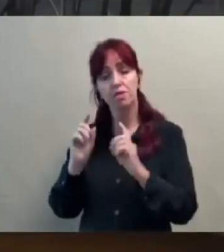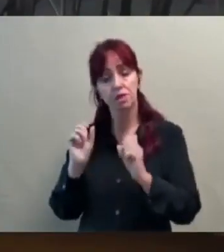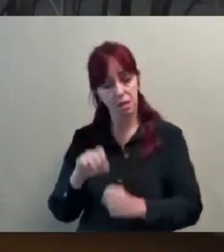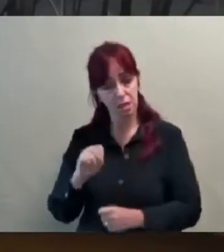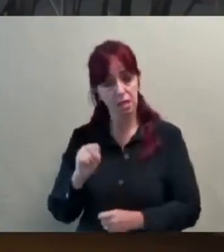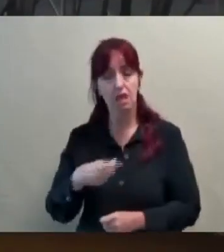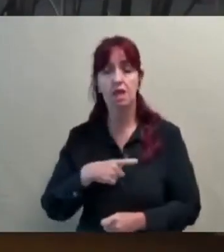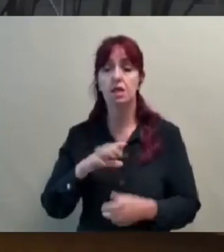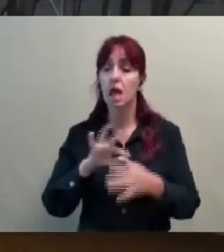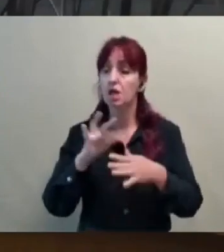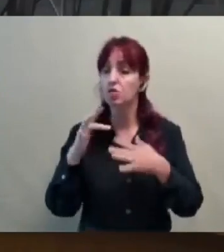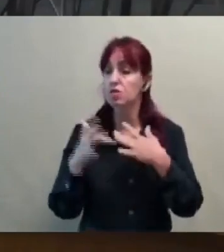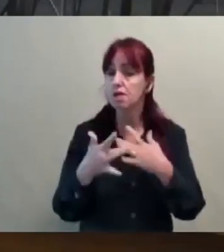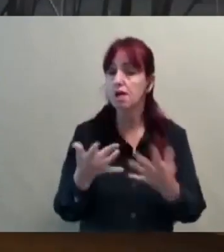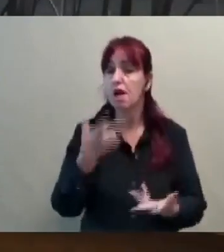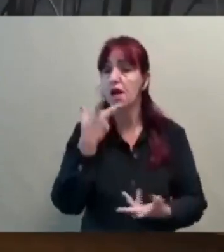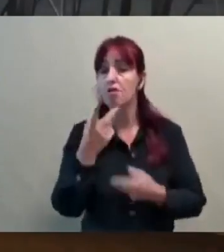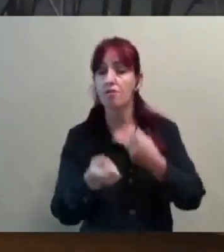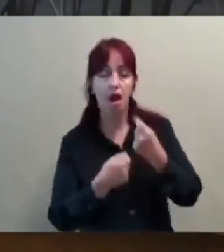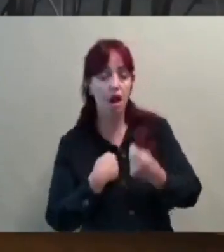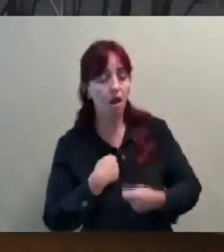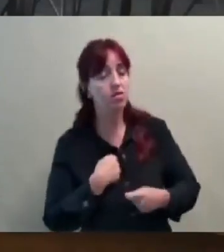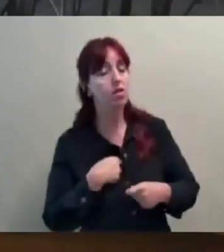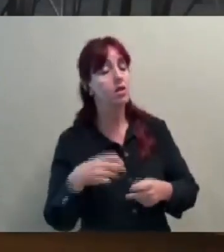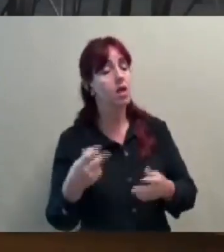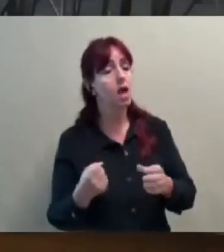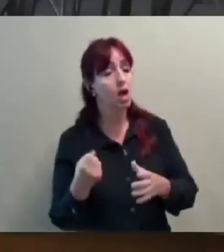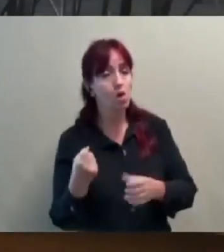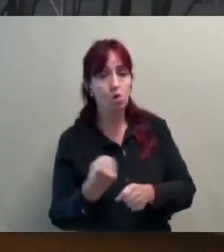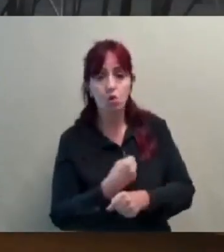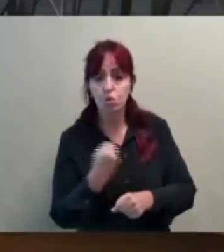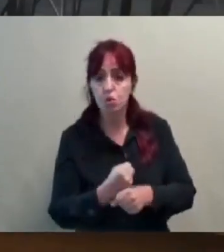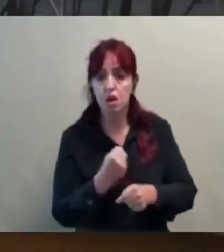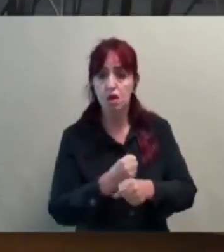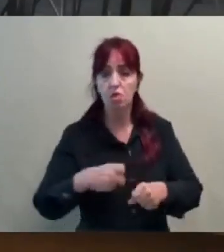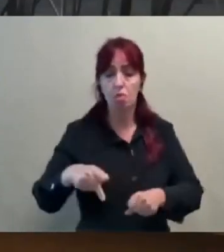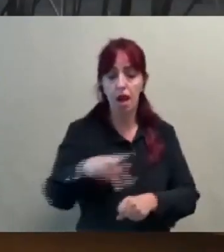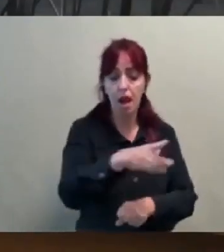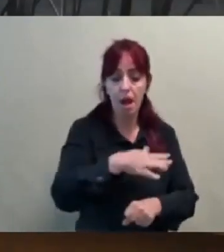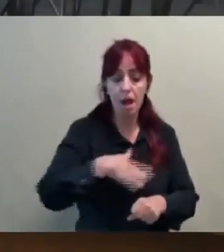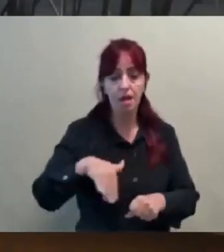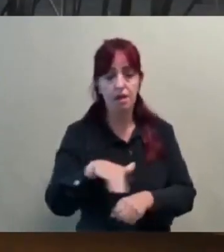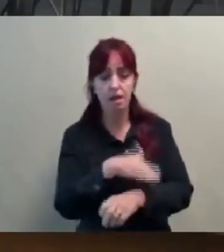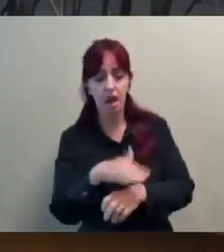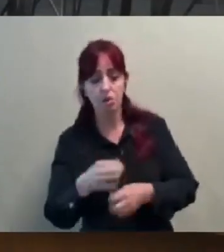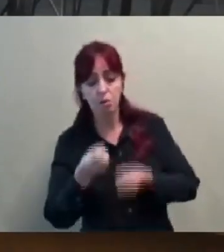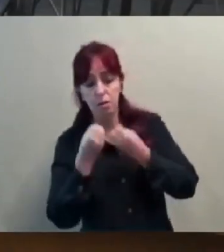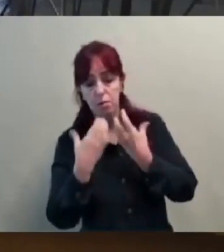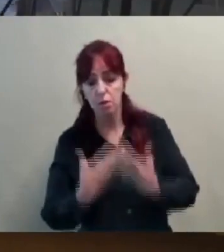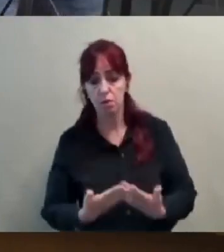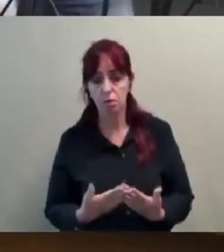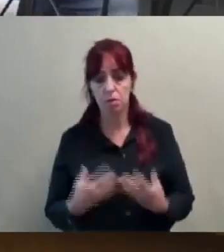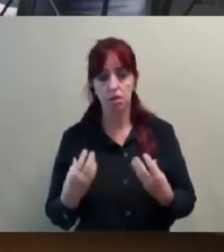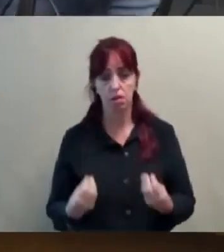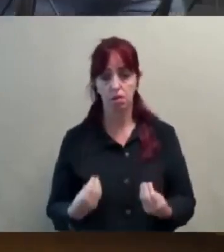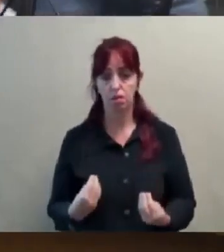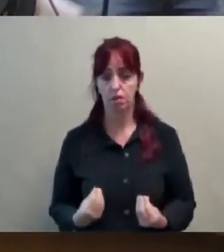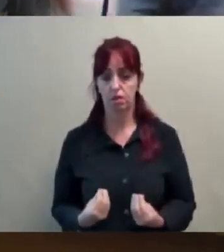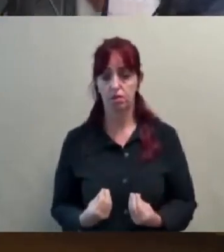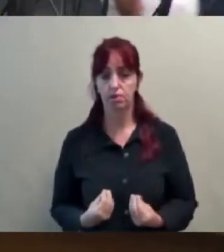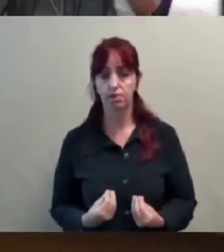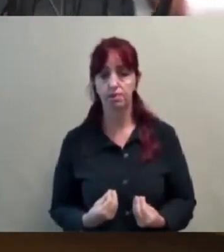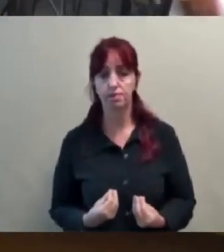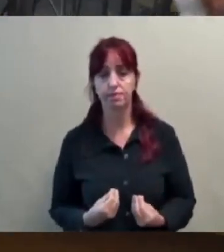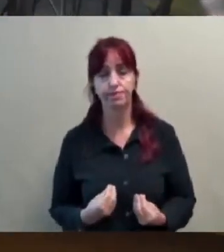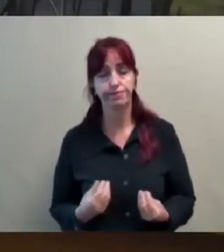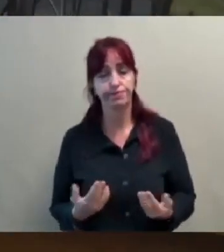sociais, falando que está fazendo praça, que a rua está recuperada. Como? Pois